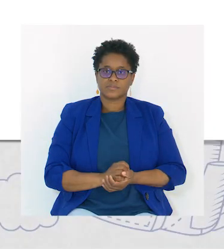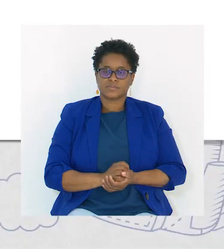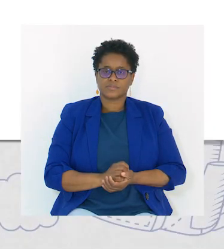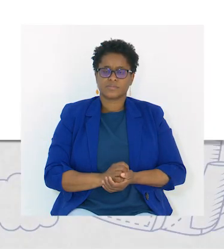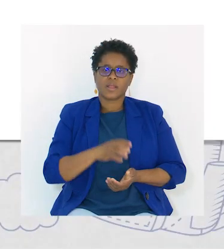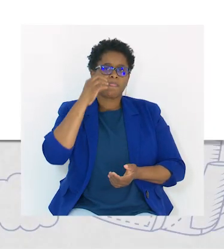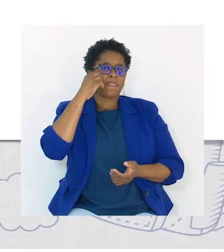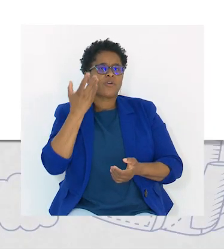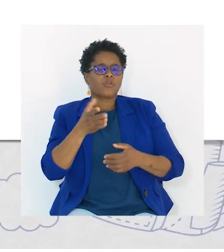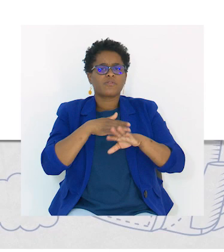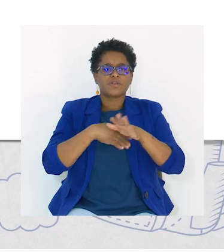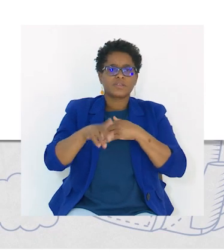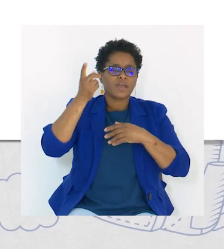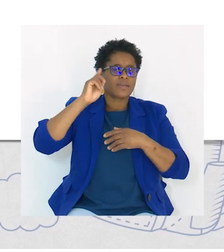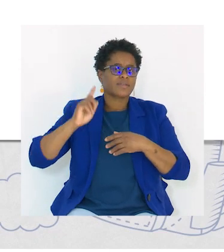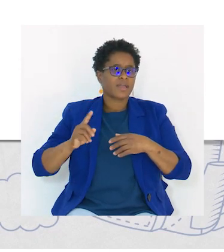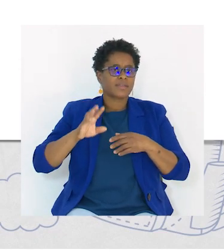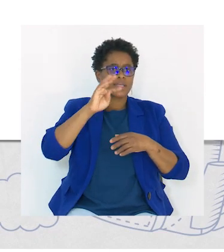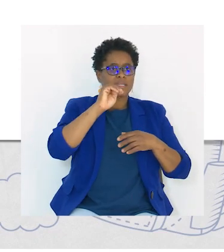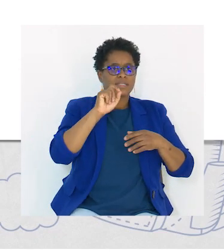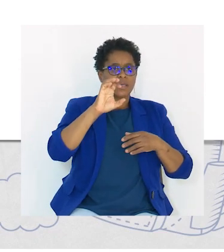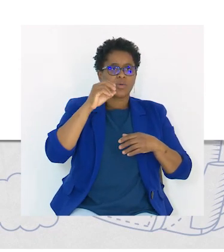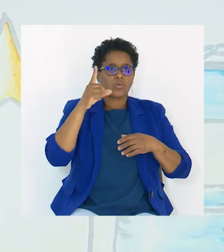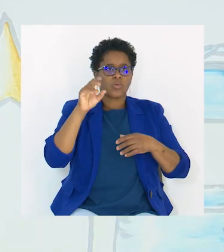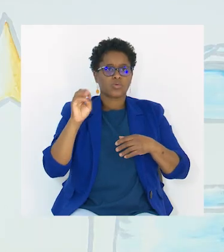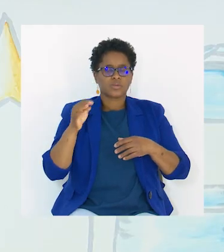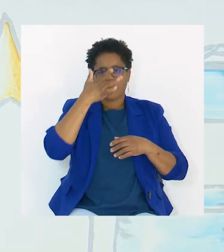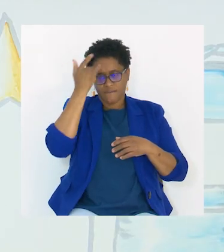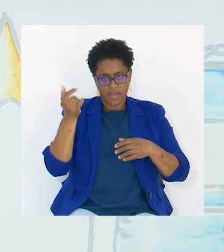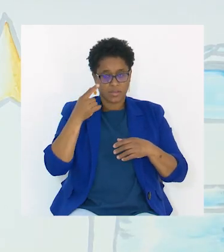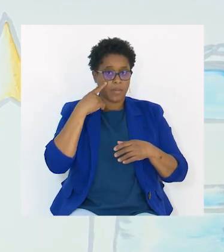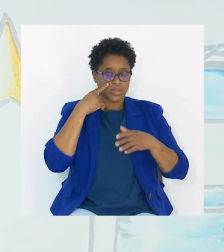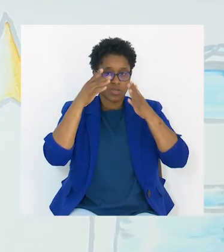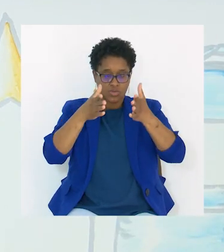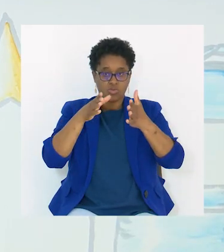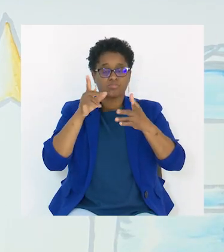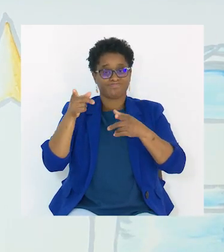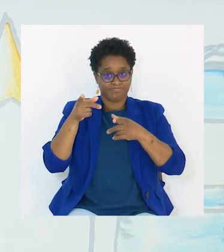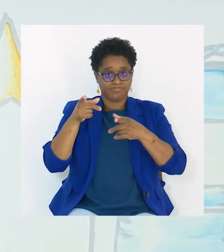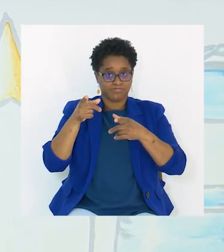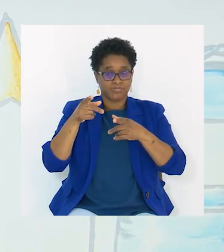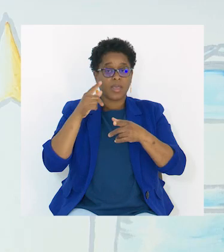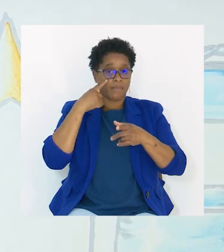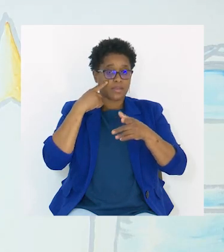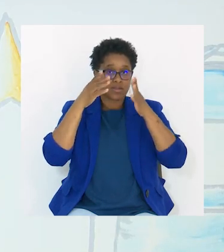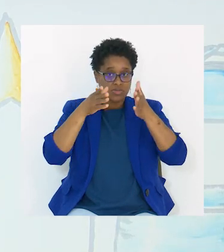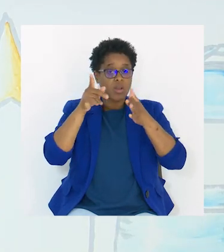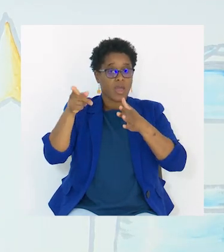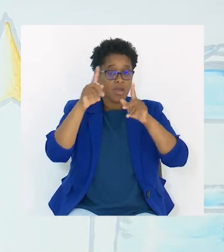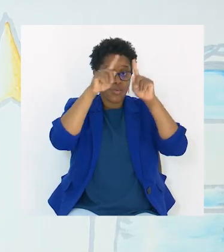Bom, como determinar as datas em séculos? Simples. Presta atenção no quadro. Presta atenção no